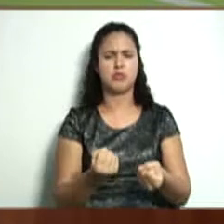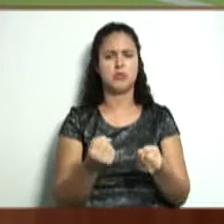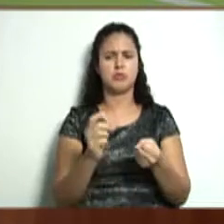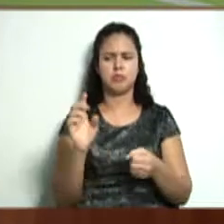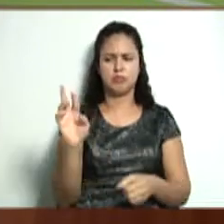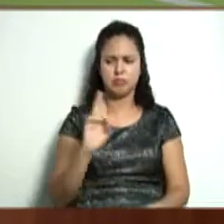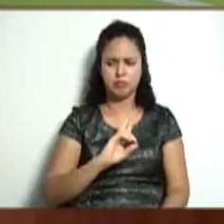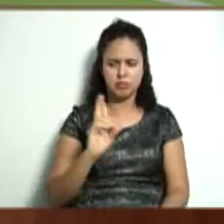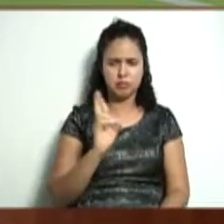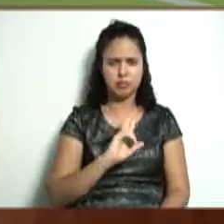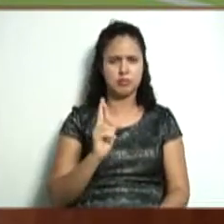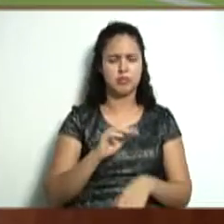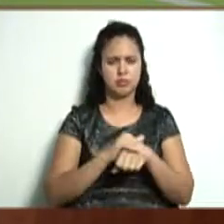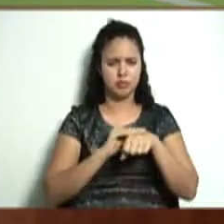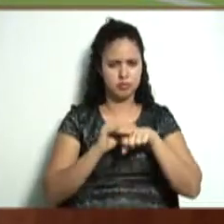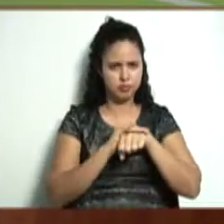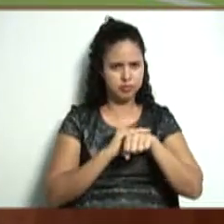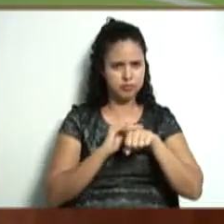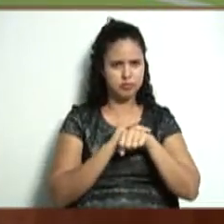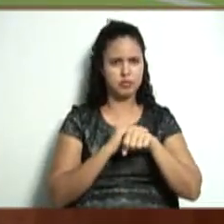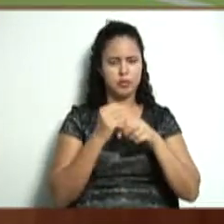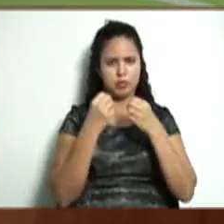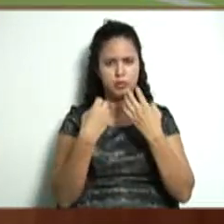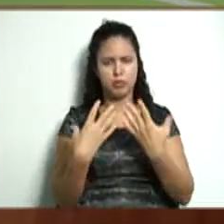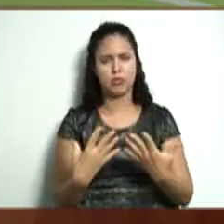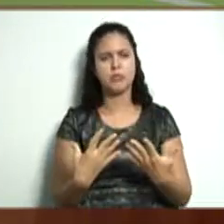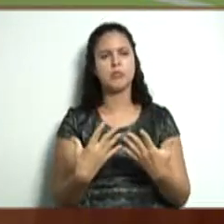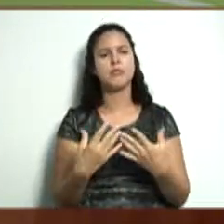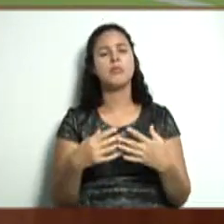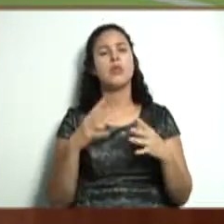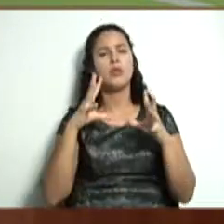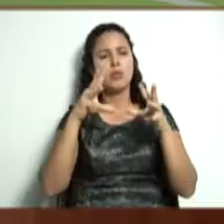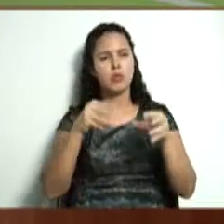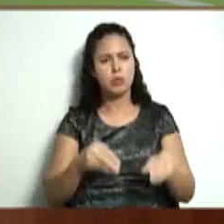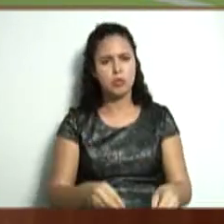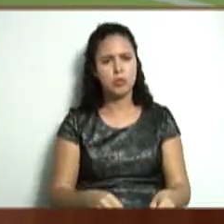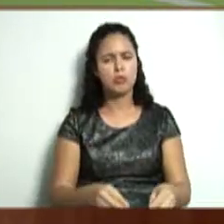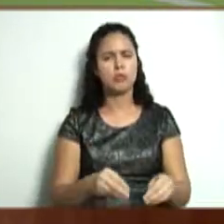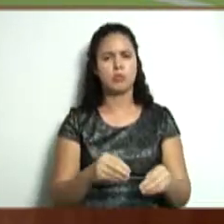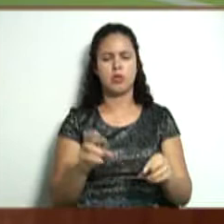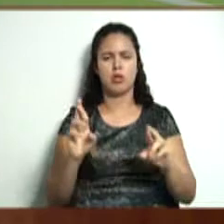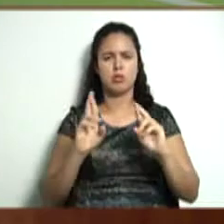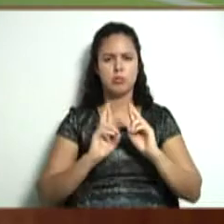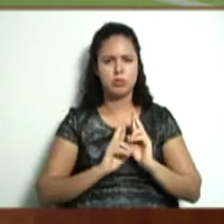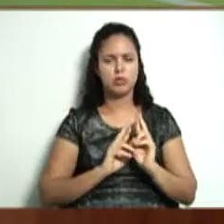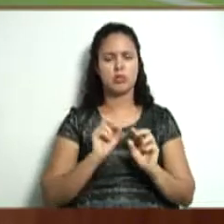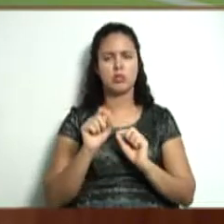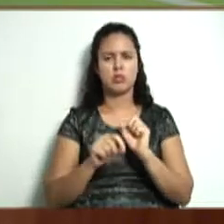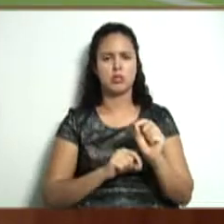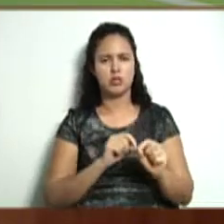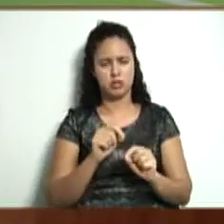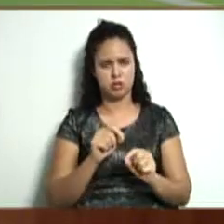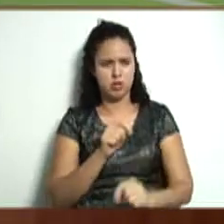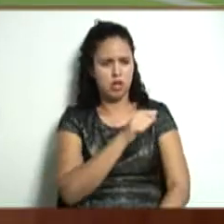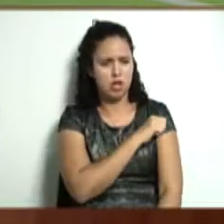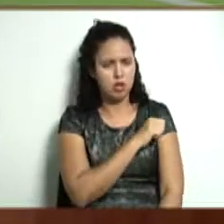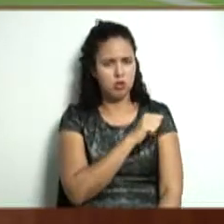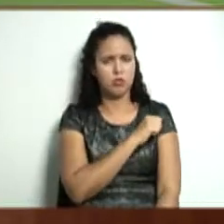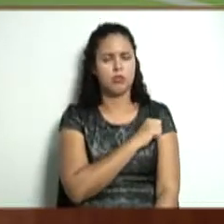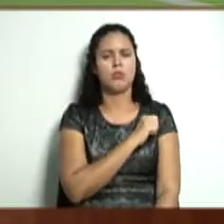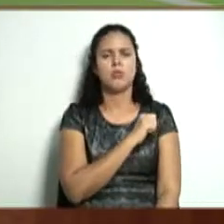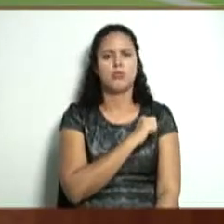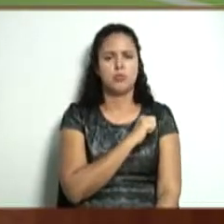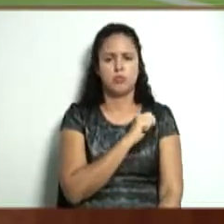sempre falando com a gente, muito bom. Então, todos eles disseram que os alunos marcaram a